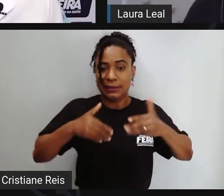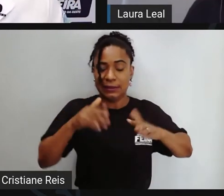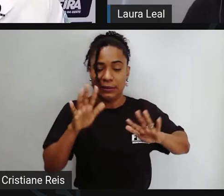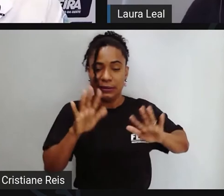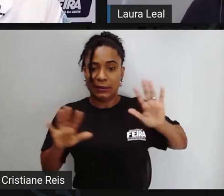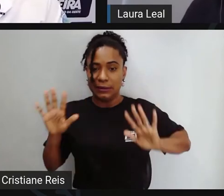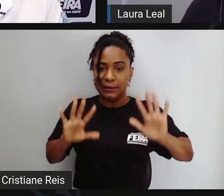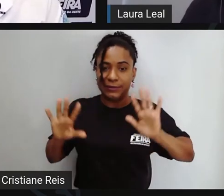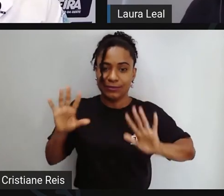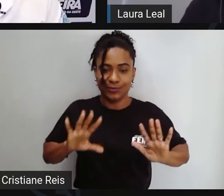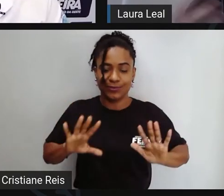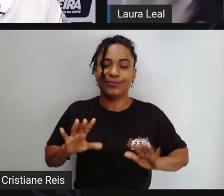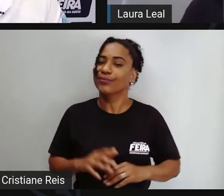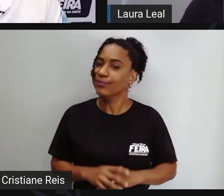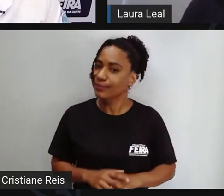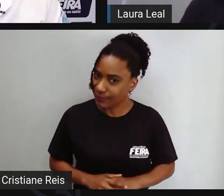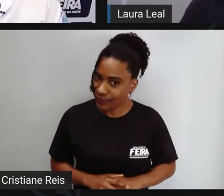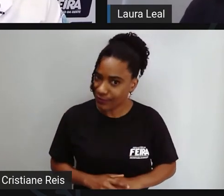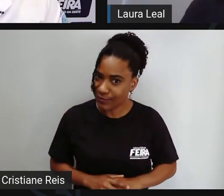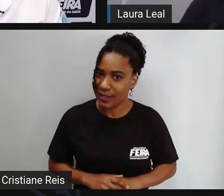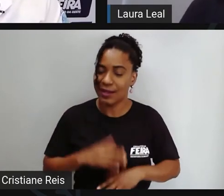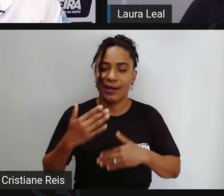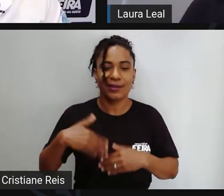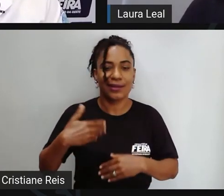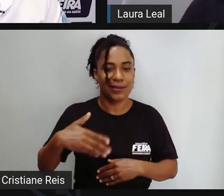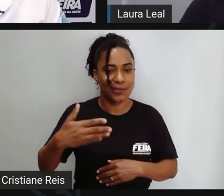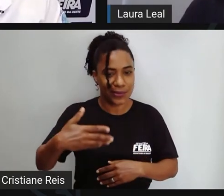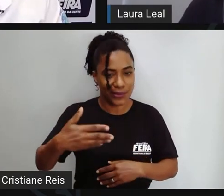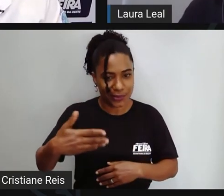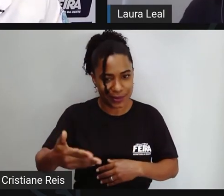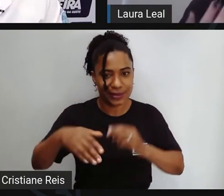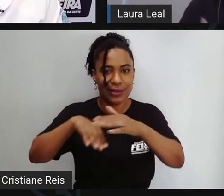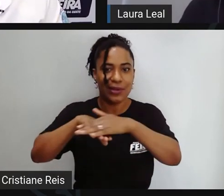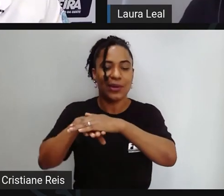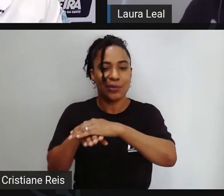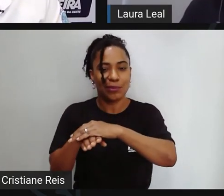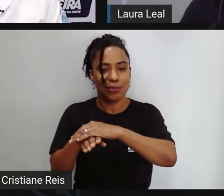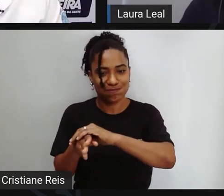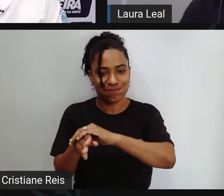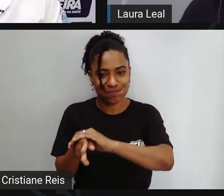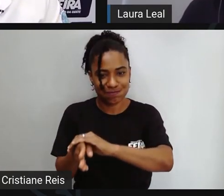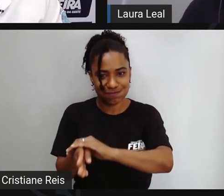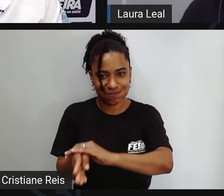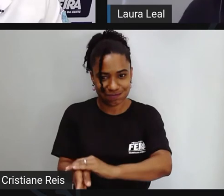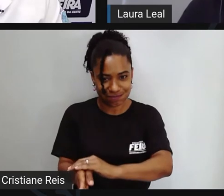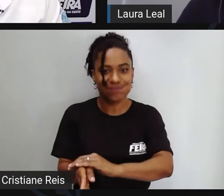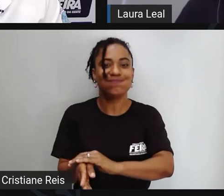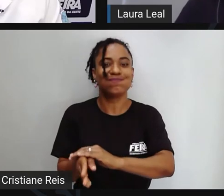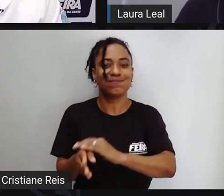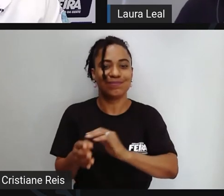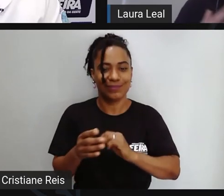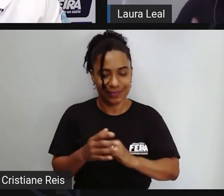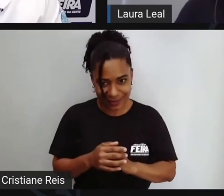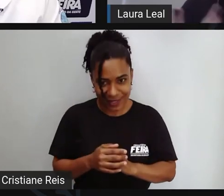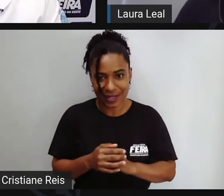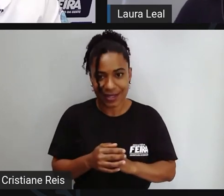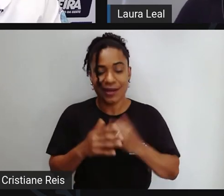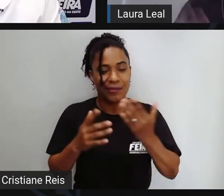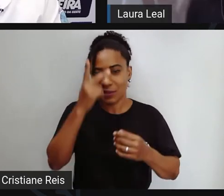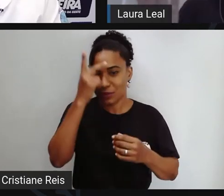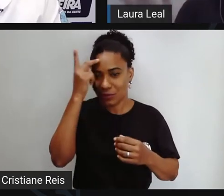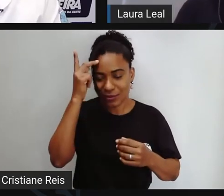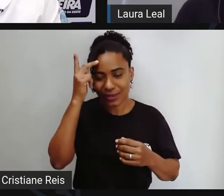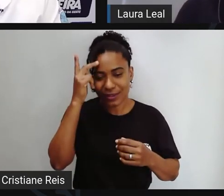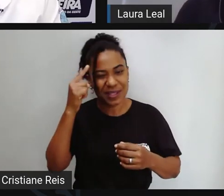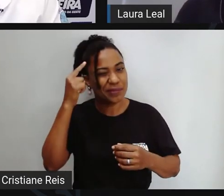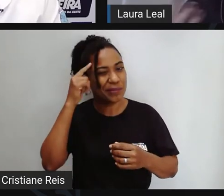ao longo do tempo a gente voltou a se acostumar com essa condição e eu vi um pouco dessa discussão cair. Mas eu percebi que muitas